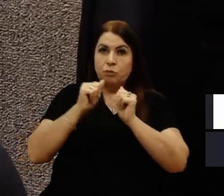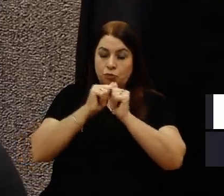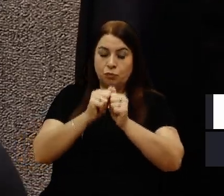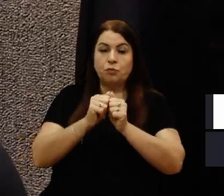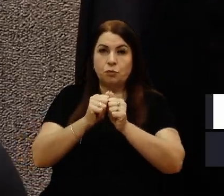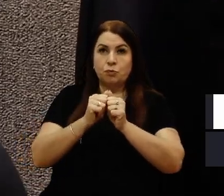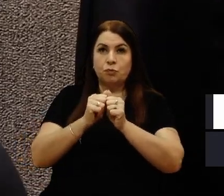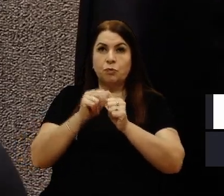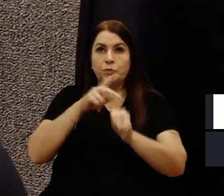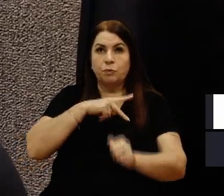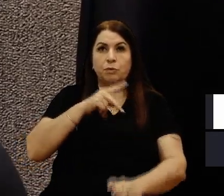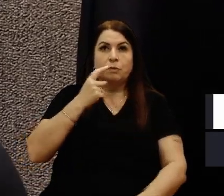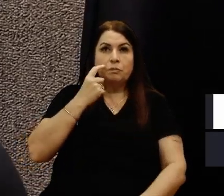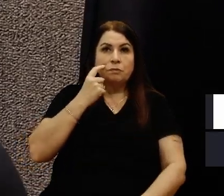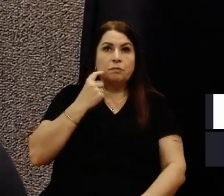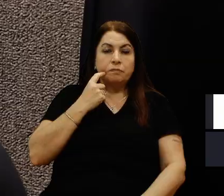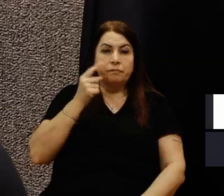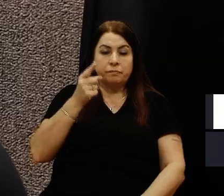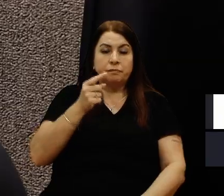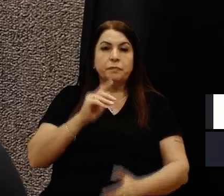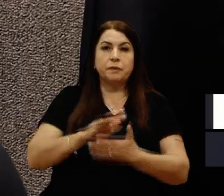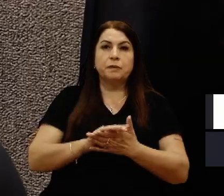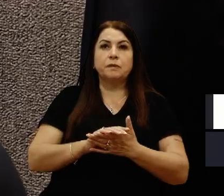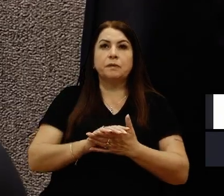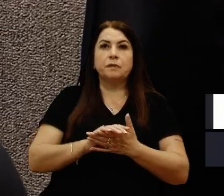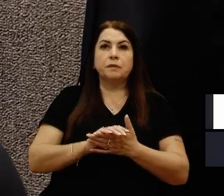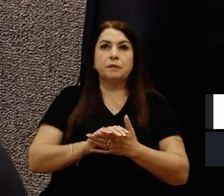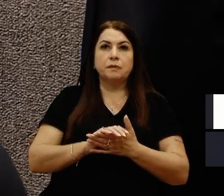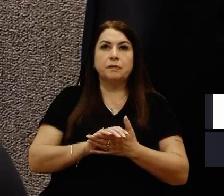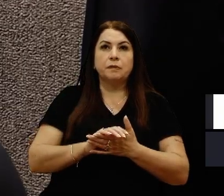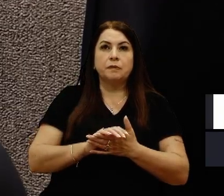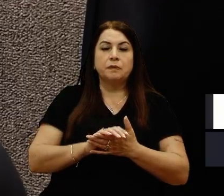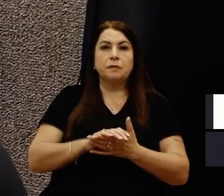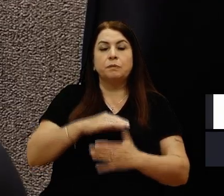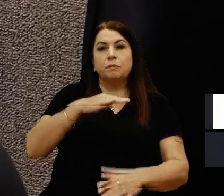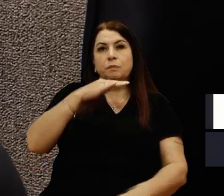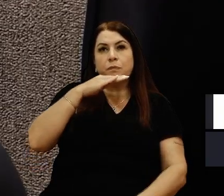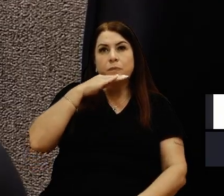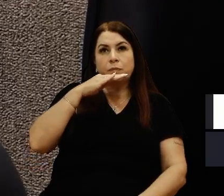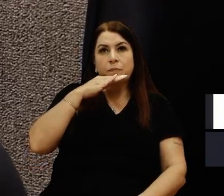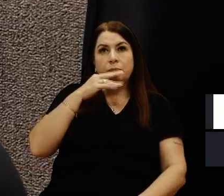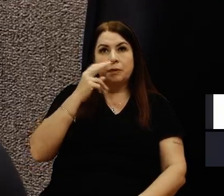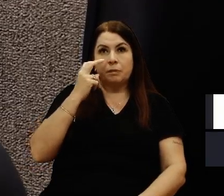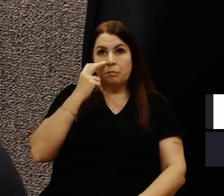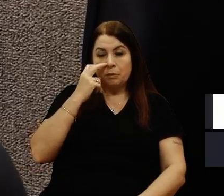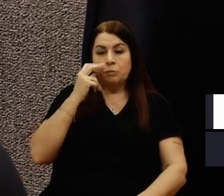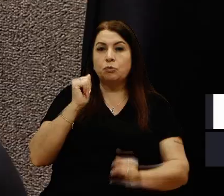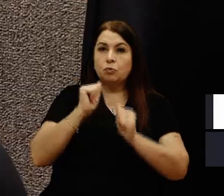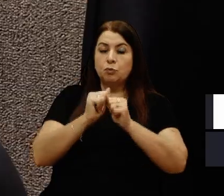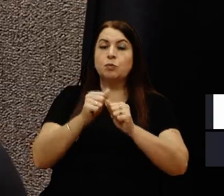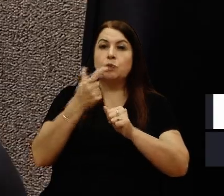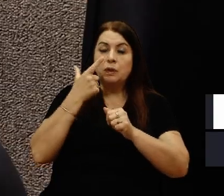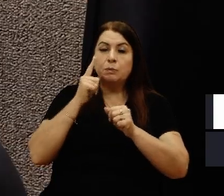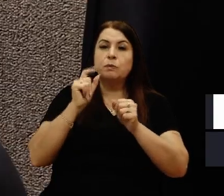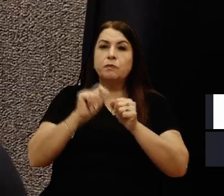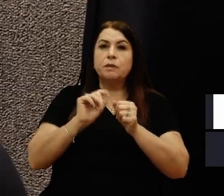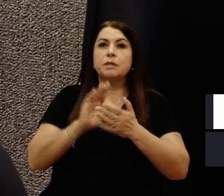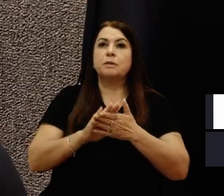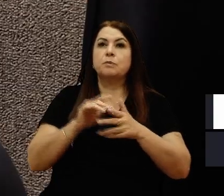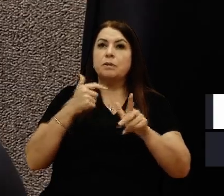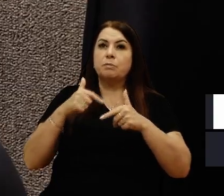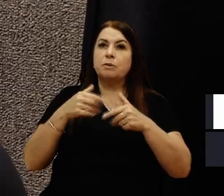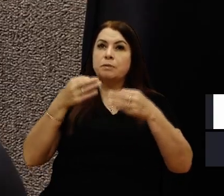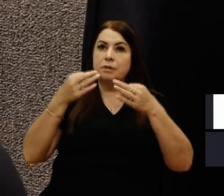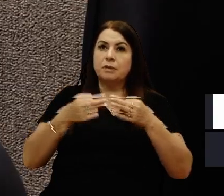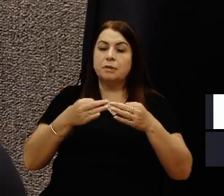o presidente Wagner Petrini, com Vossa Excelência, com o vereador Bortoluz, com a vereadora Malman, que nós consigamos fazer um trabalho